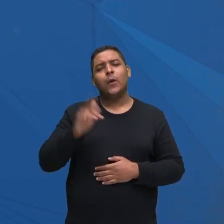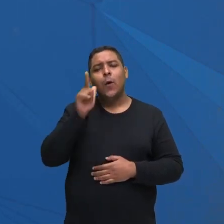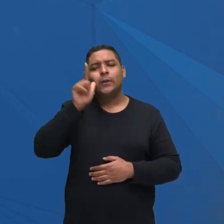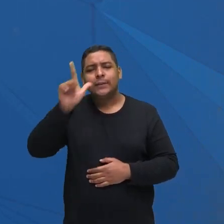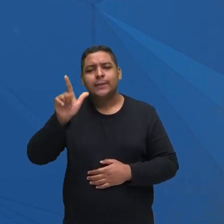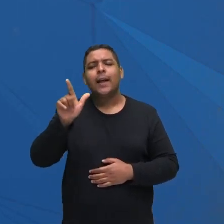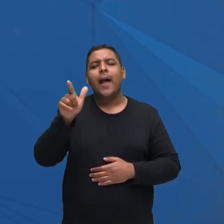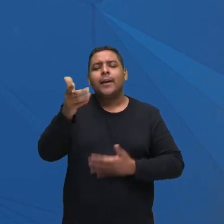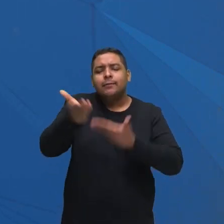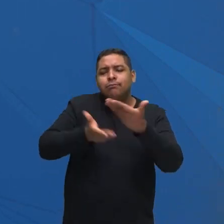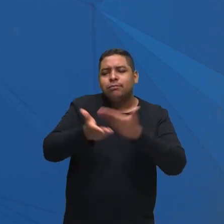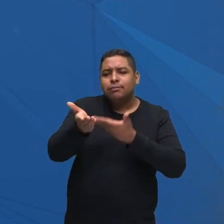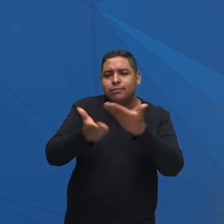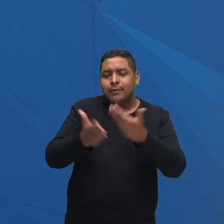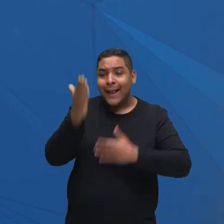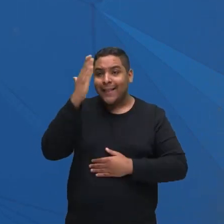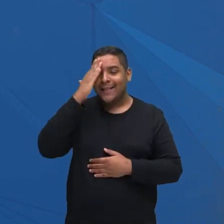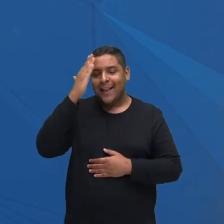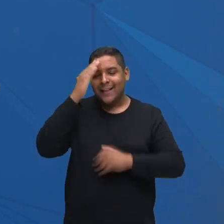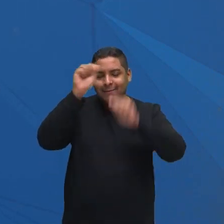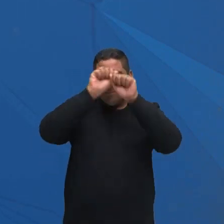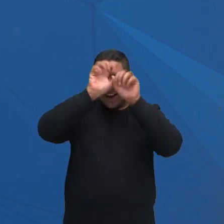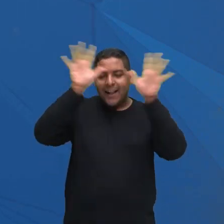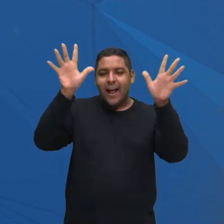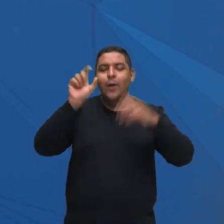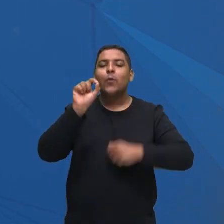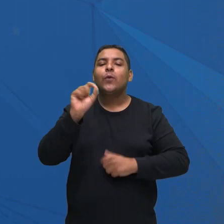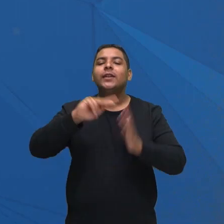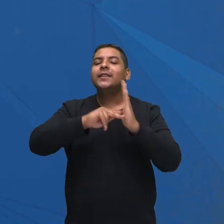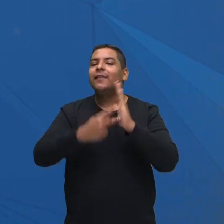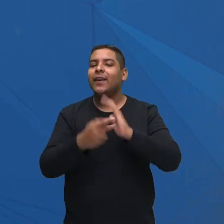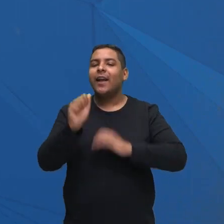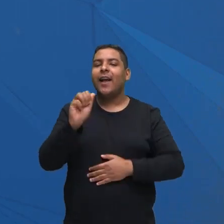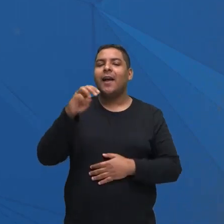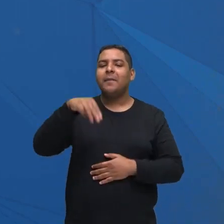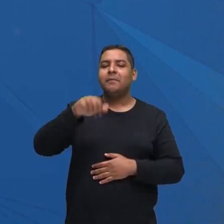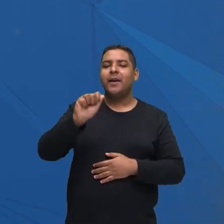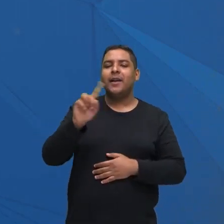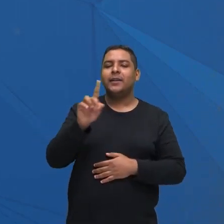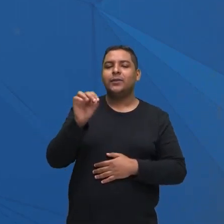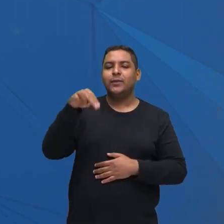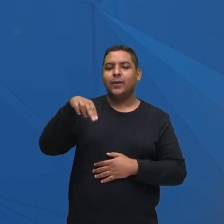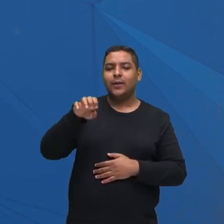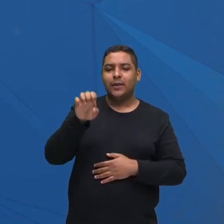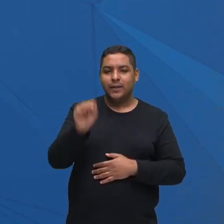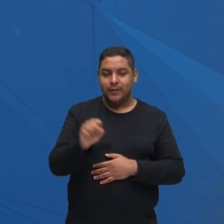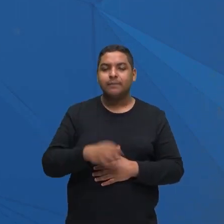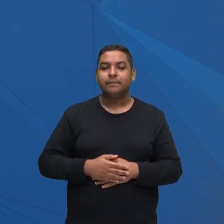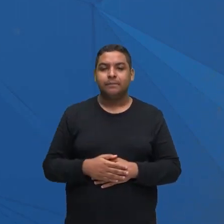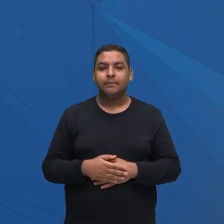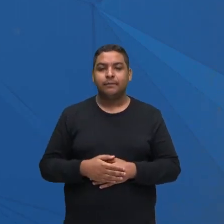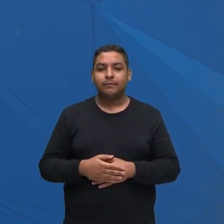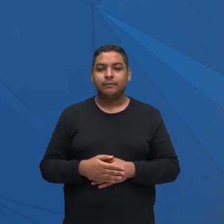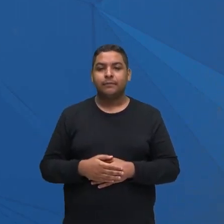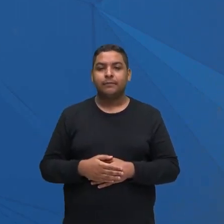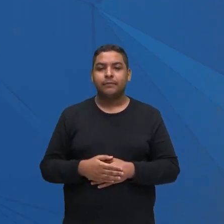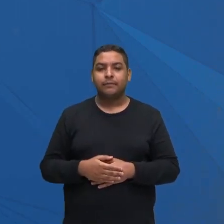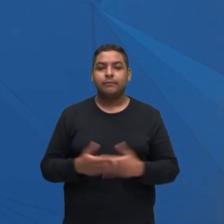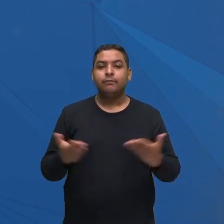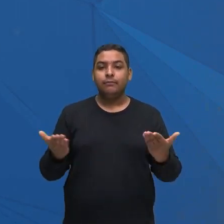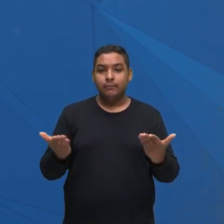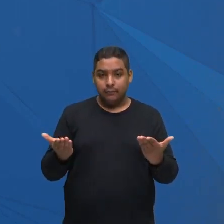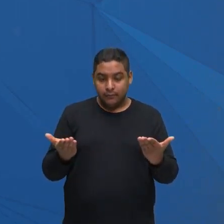aí e entender bem o que significa o conceito amazonês. E para trazer um pouquinho desse conceito, eu tenho uma